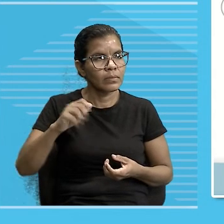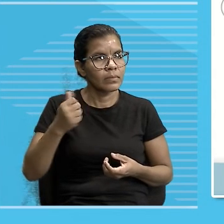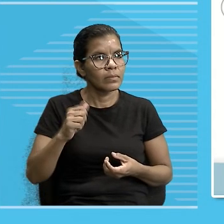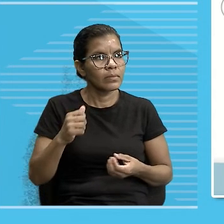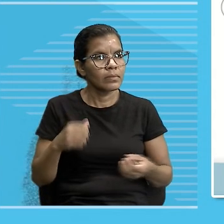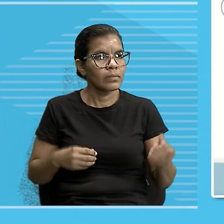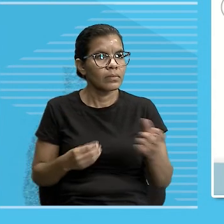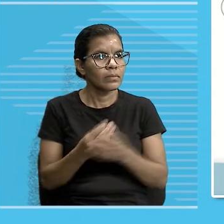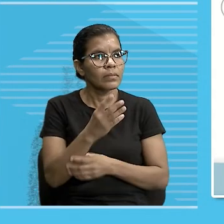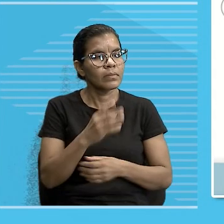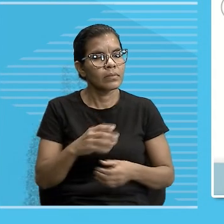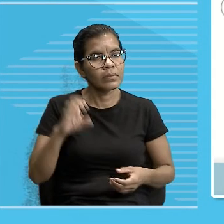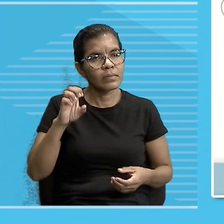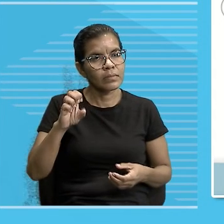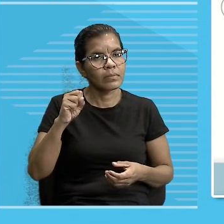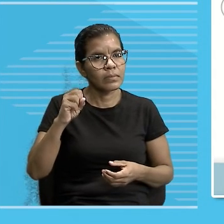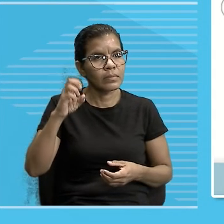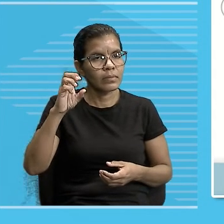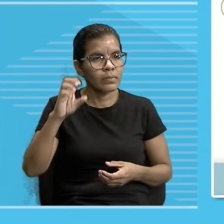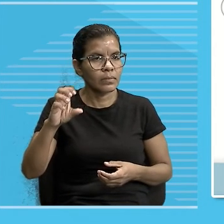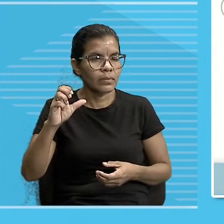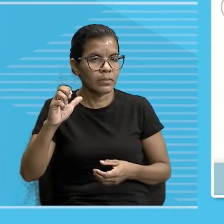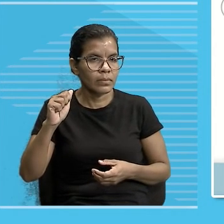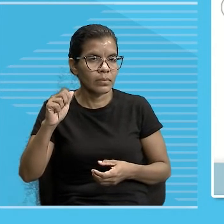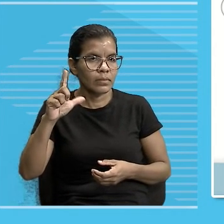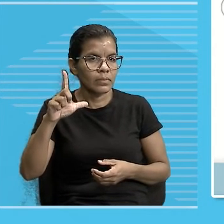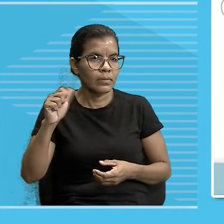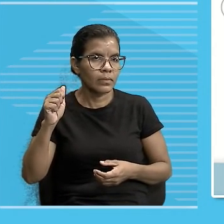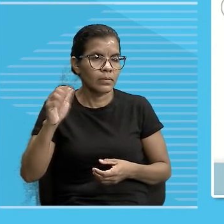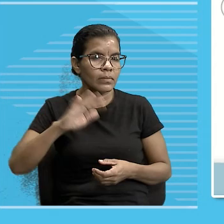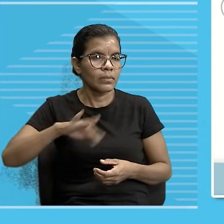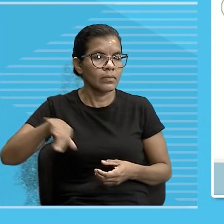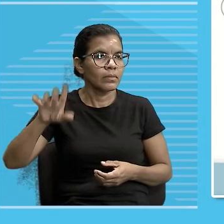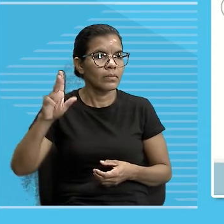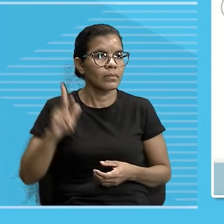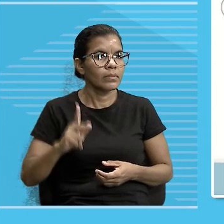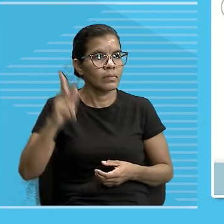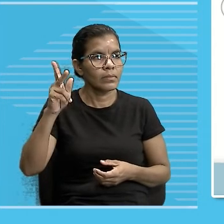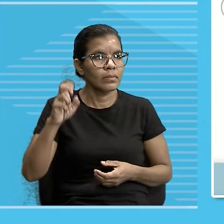ele criou uma escala que foi chamada de escala Kelvin.